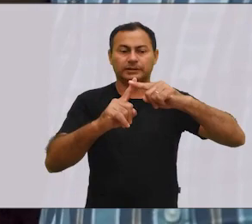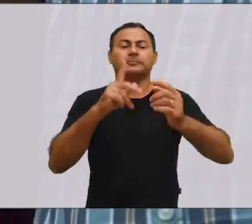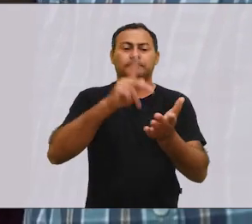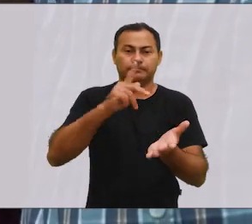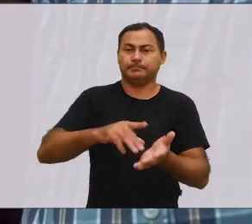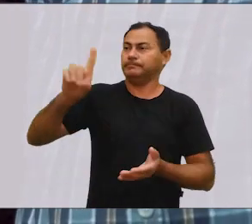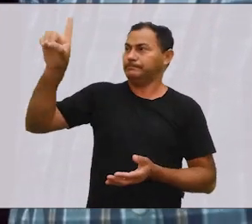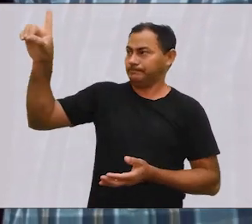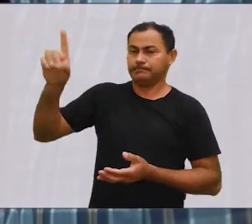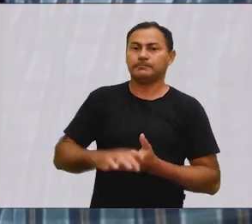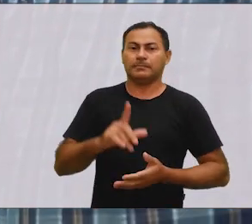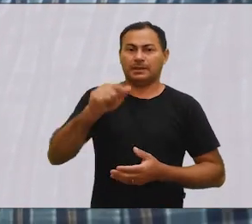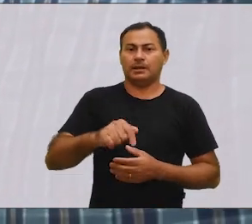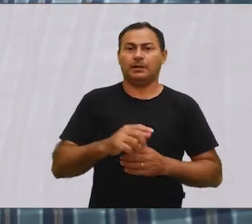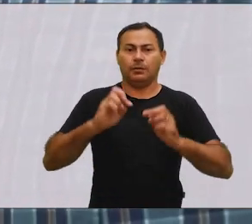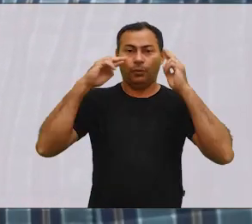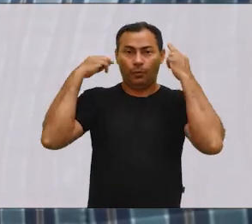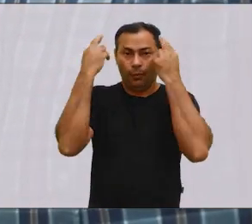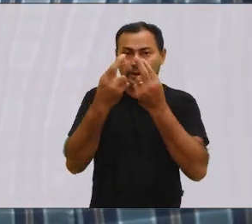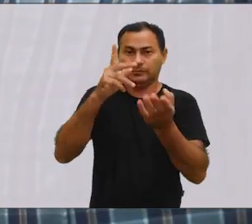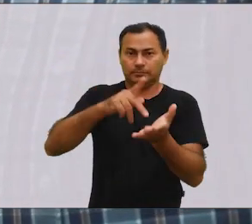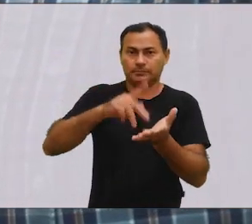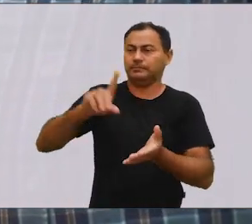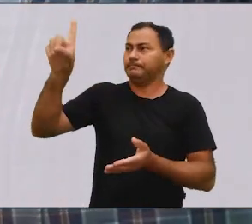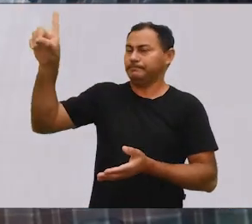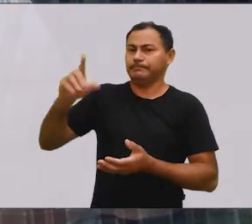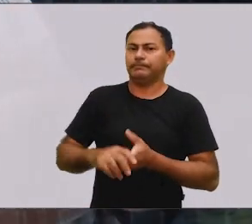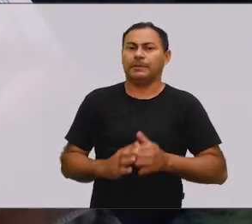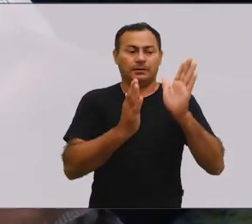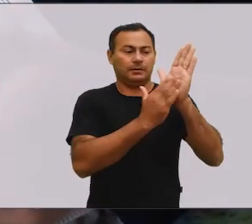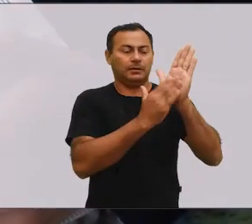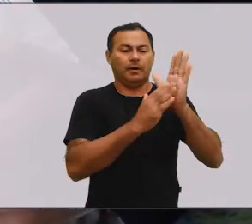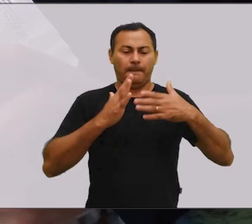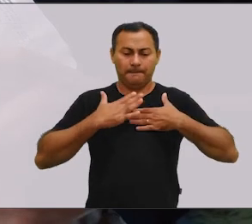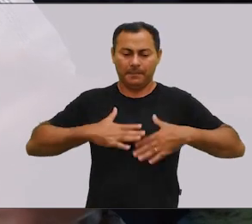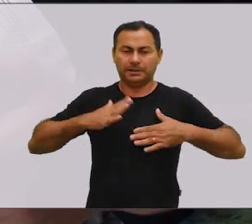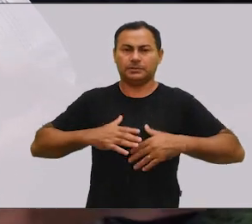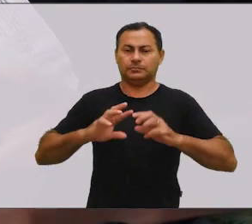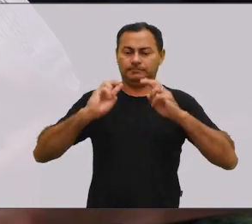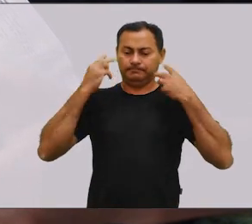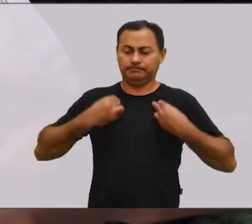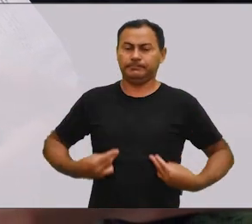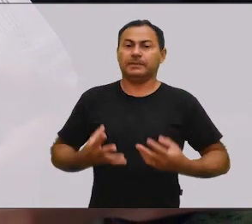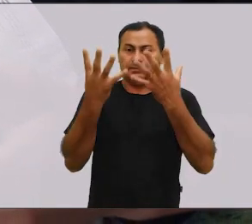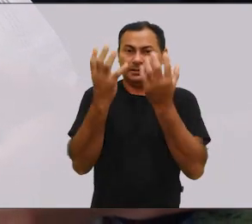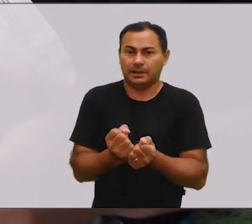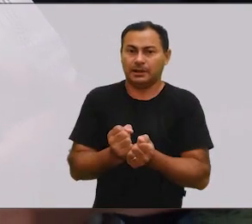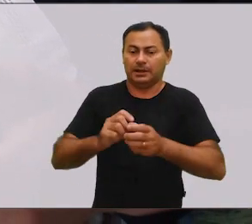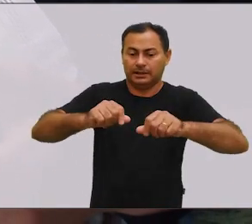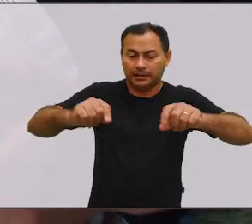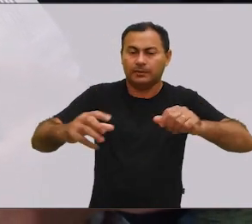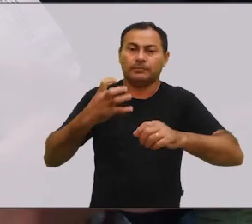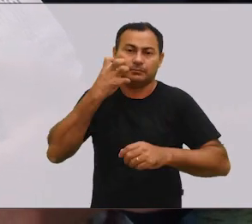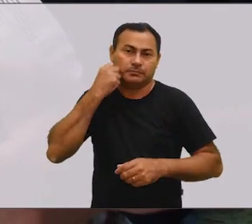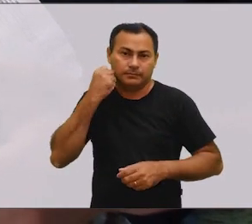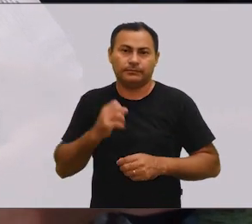igreja verdadeira de Deus. Estes são o reino verdadeiro de Deus. A promessa aos mansos e humildes é que eles receberão a terra